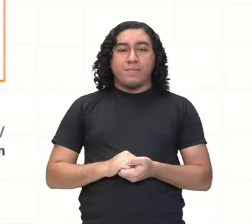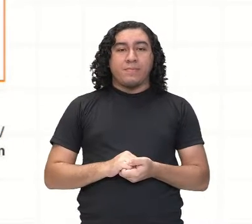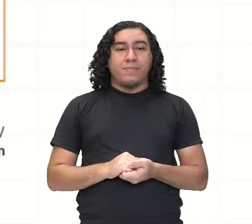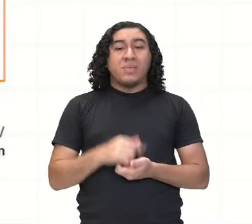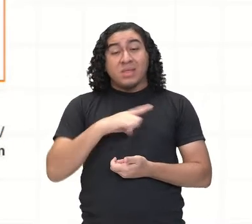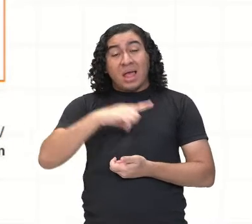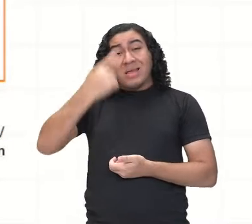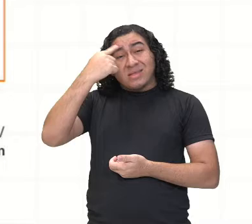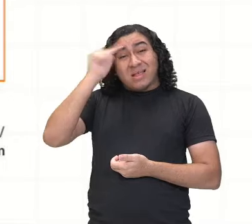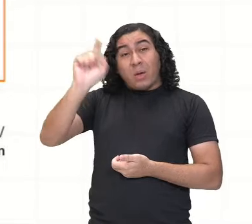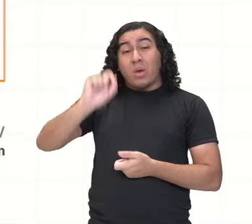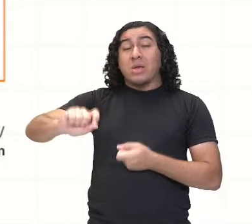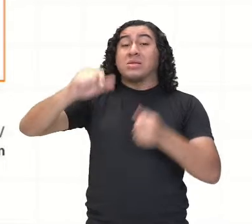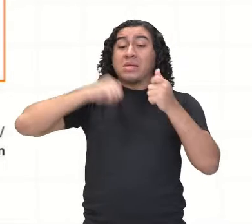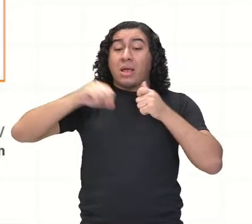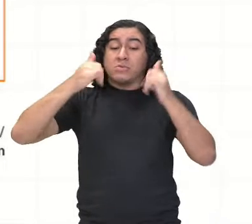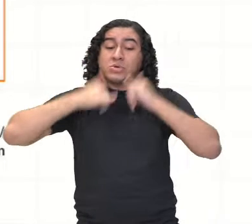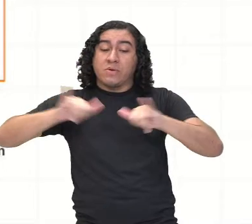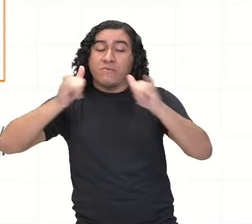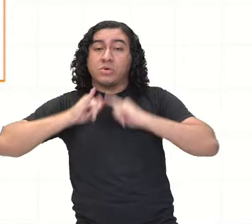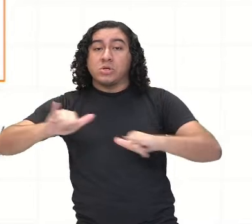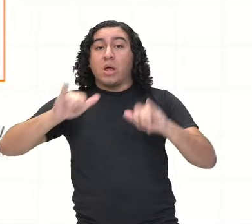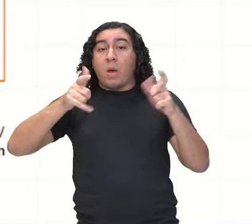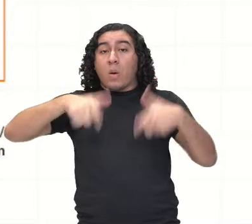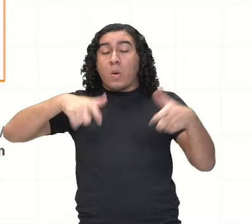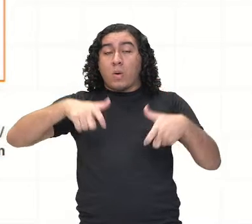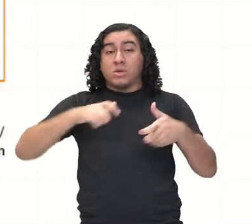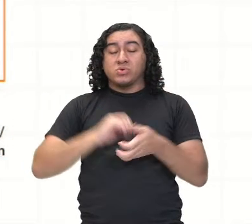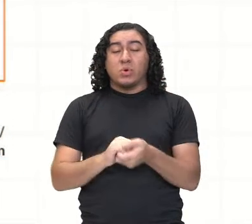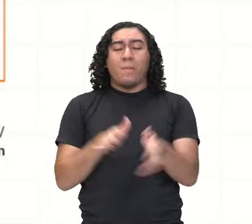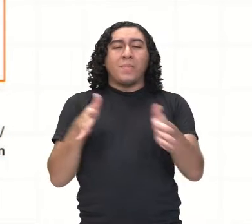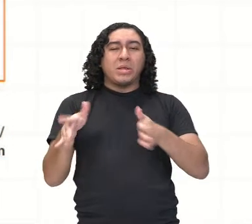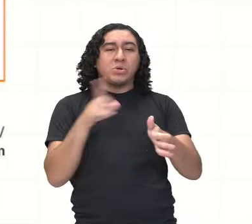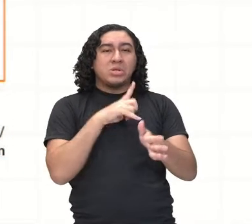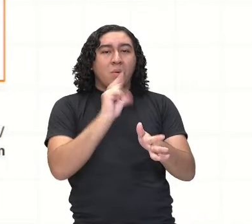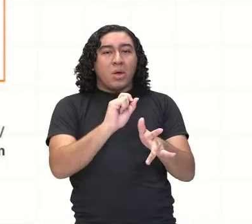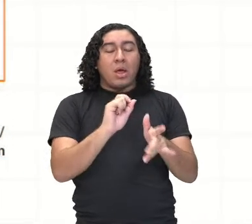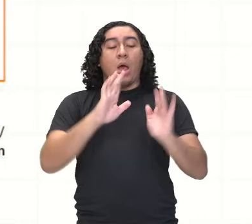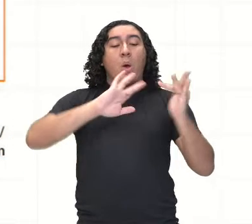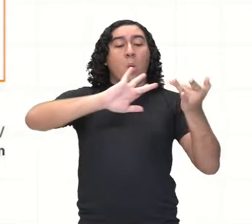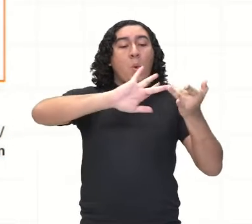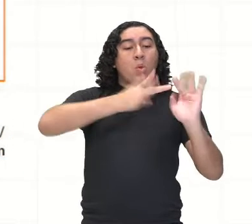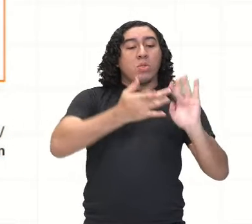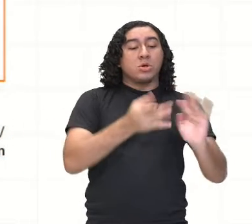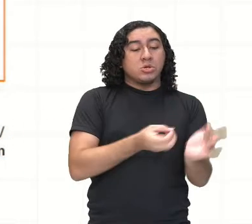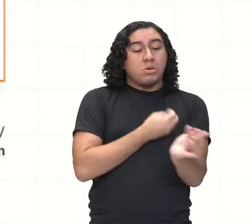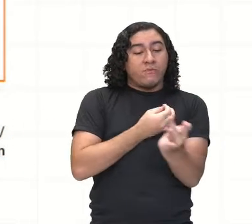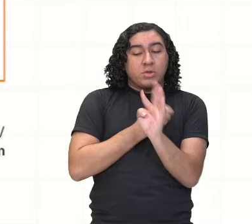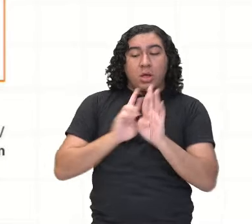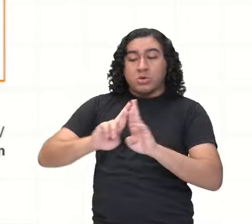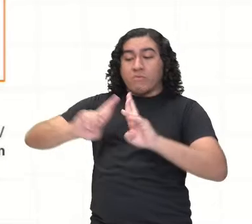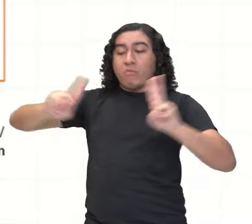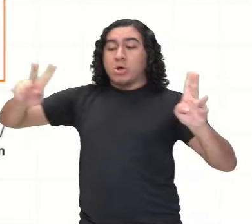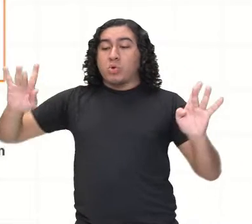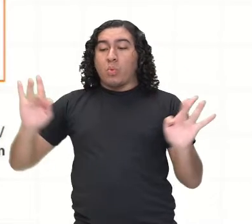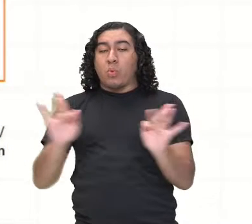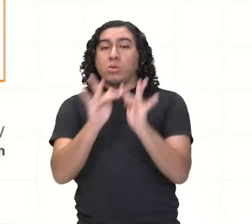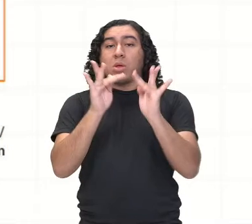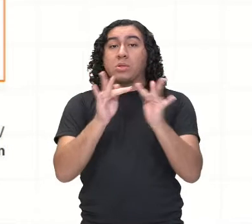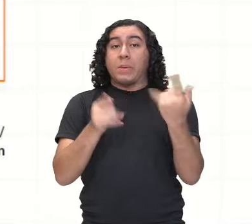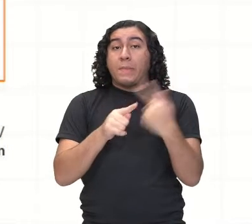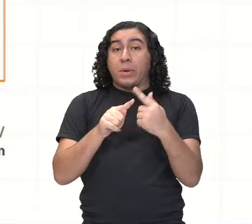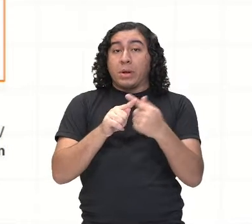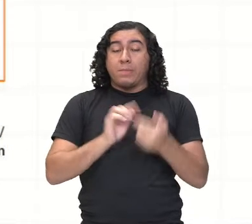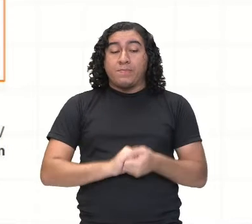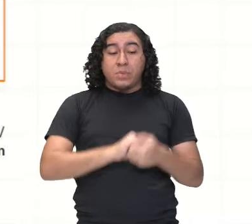né, que foi muito difundida na época, de um encontro de dois mundos. Por quê? A conquista da América,